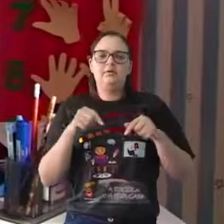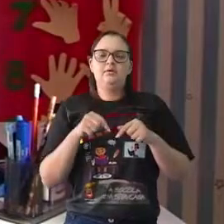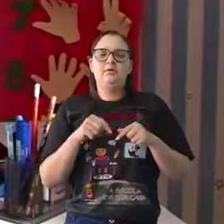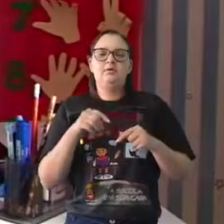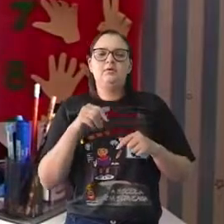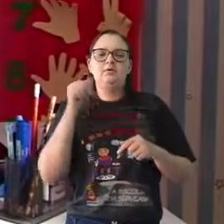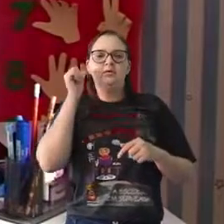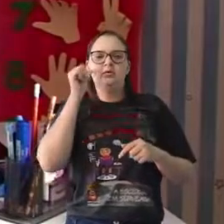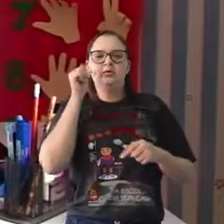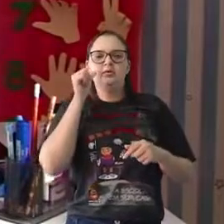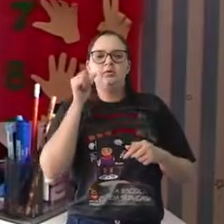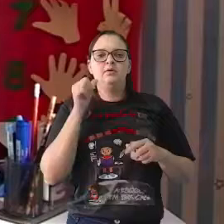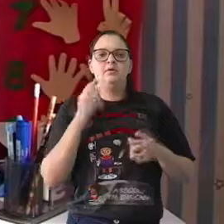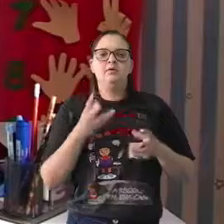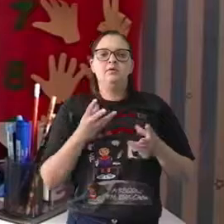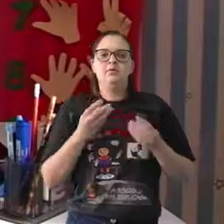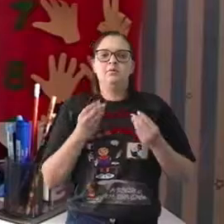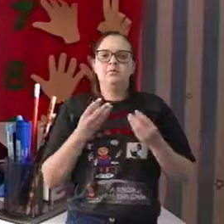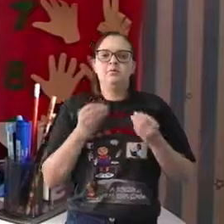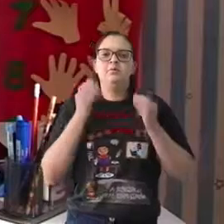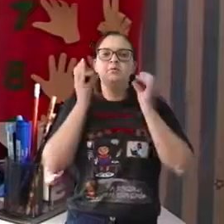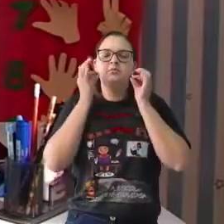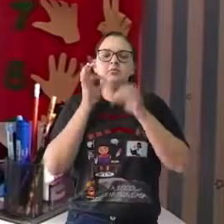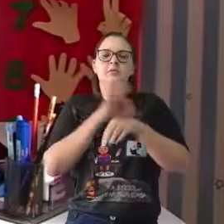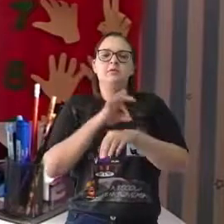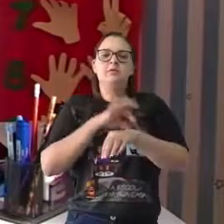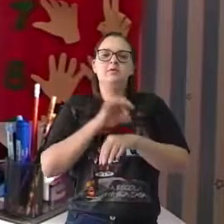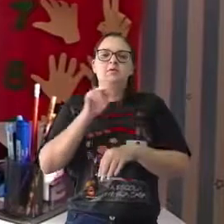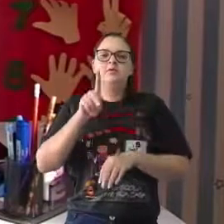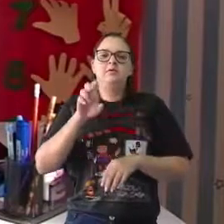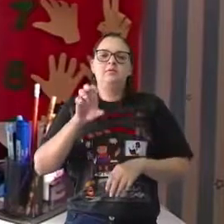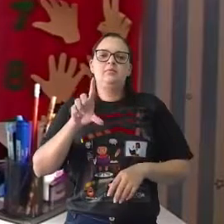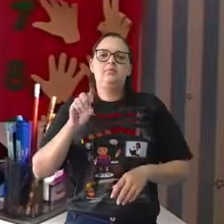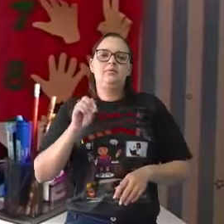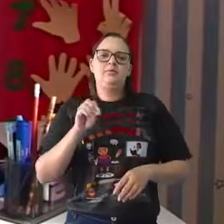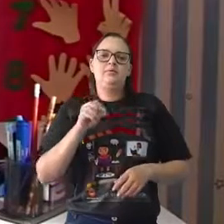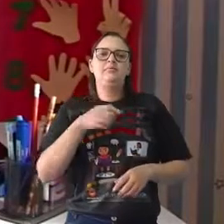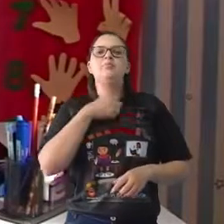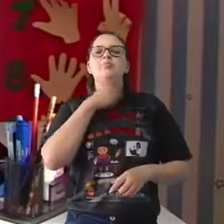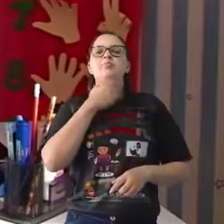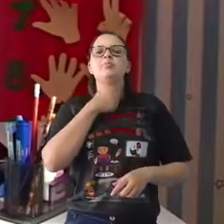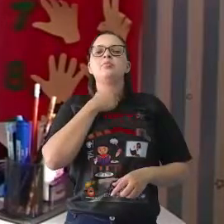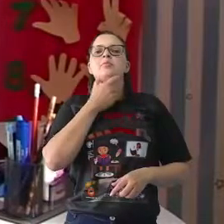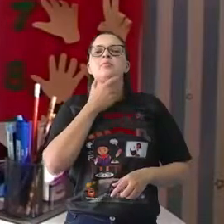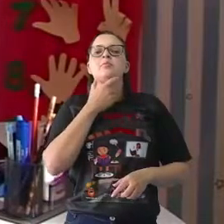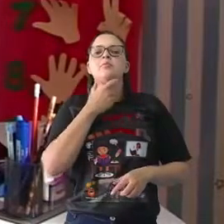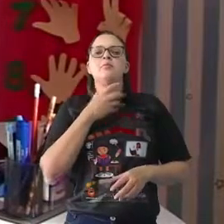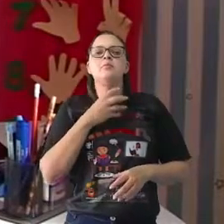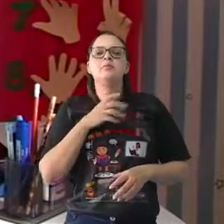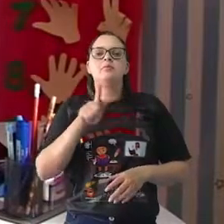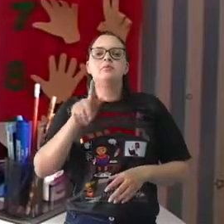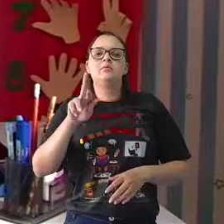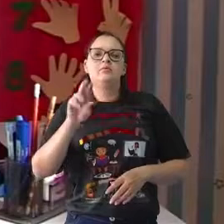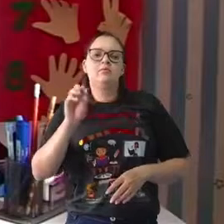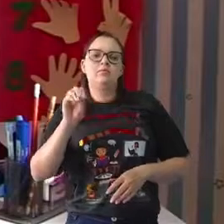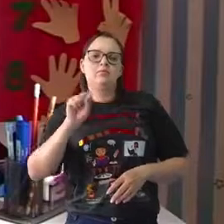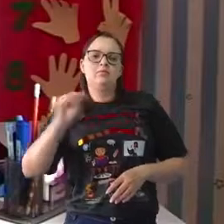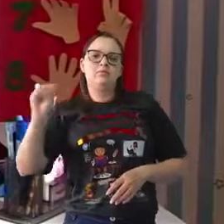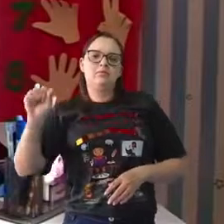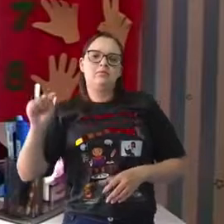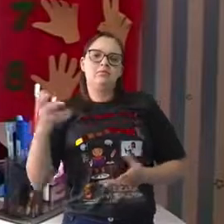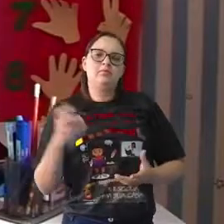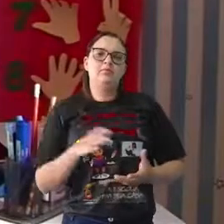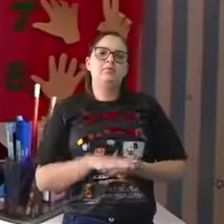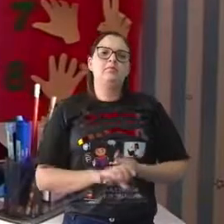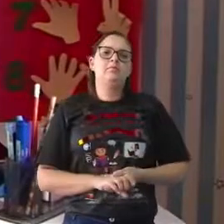mulheres, aparece um excesso de pelos, a voz engrossa. Então, tudo isso é desencadeado pela